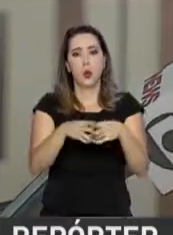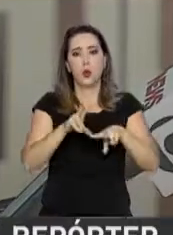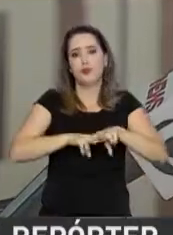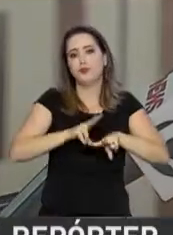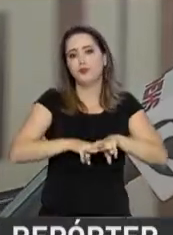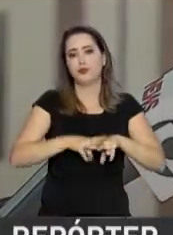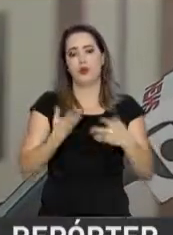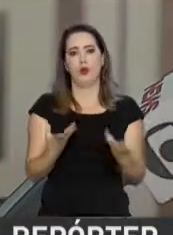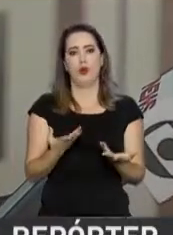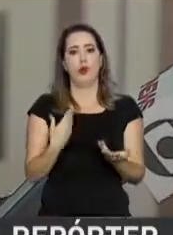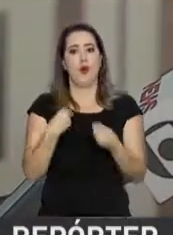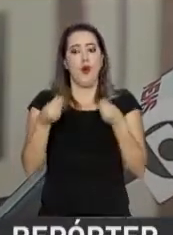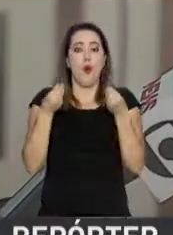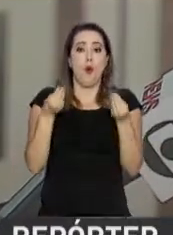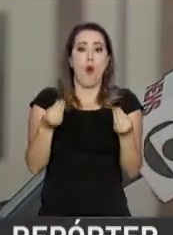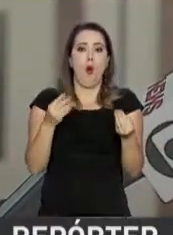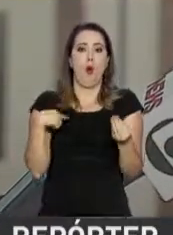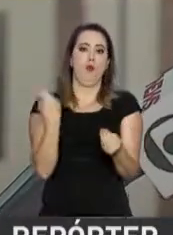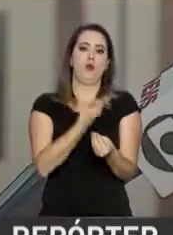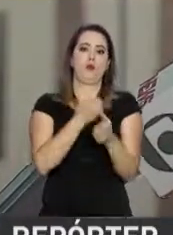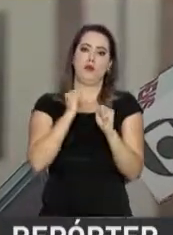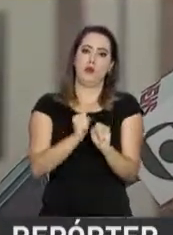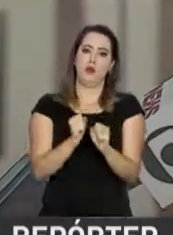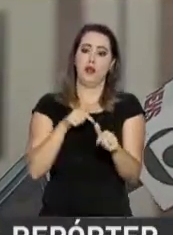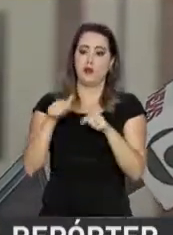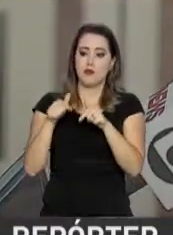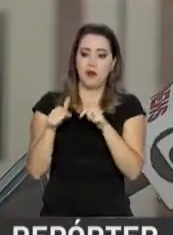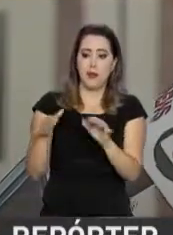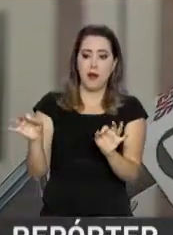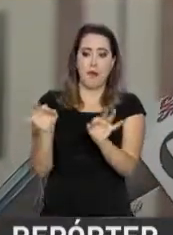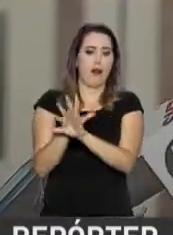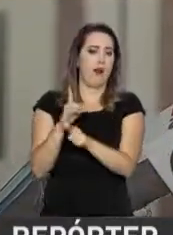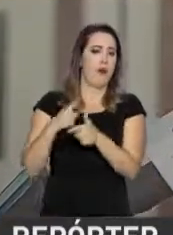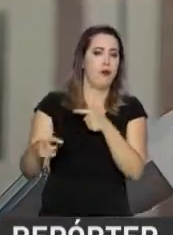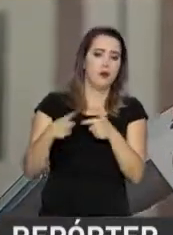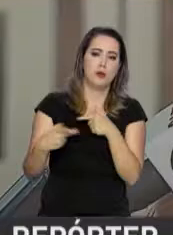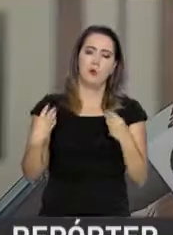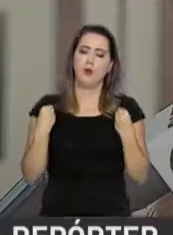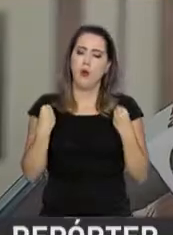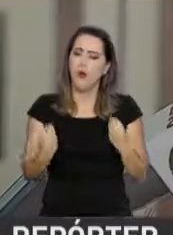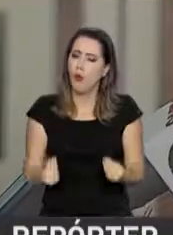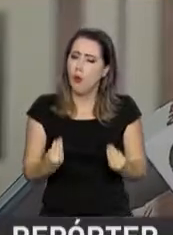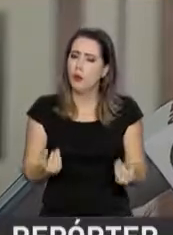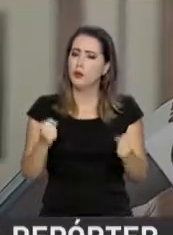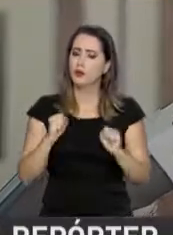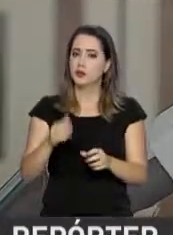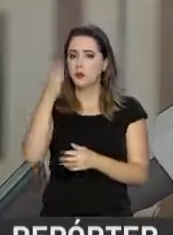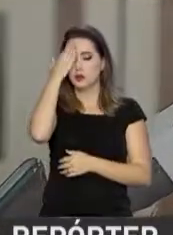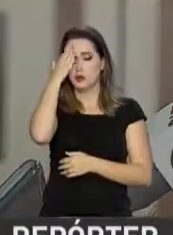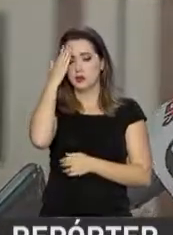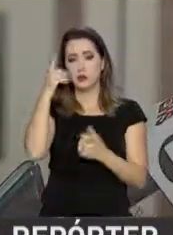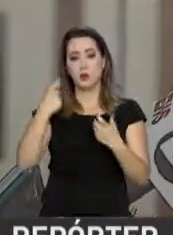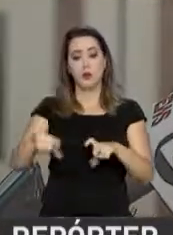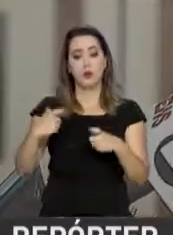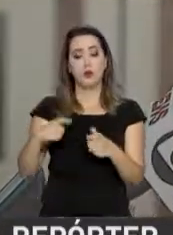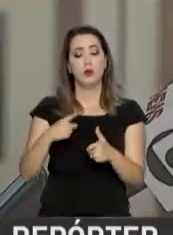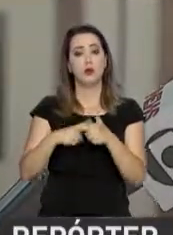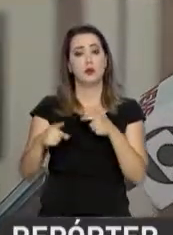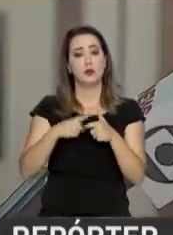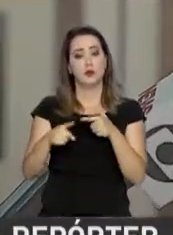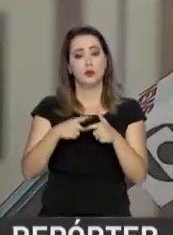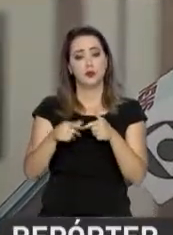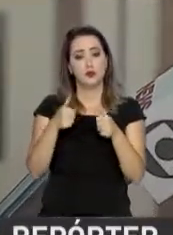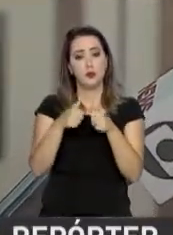informações como é que nós podemos atacar o problema como é que nós podemos saber aonde o problema se manifesta em que